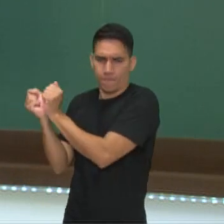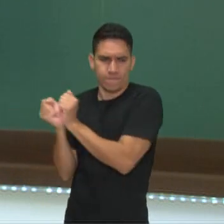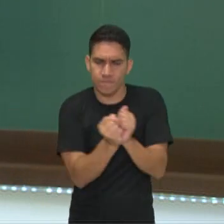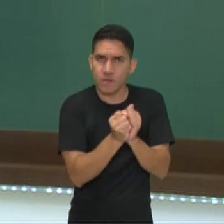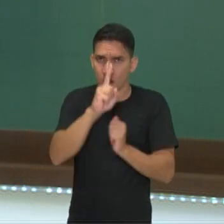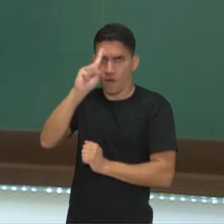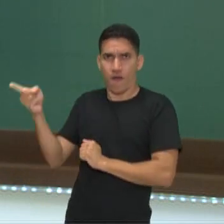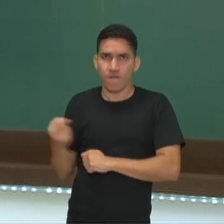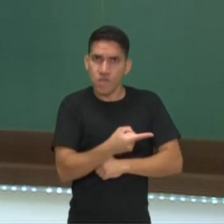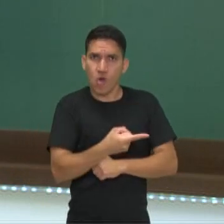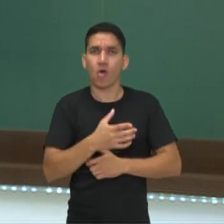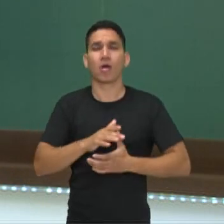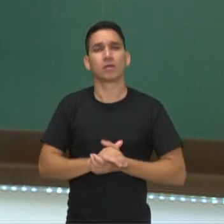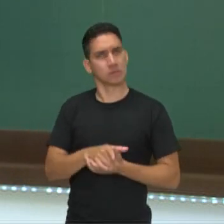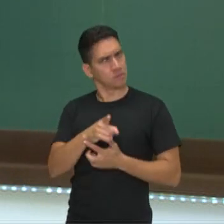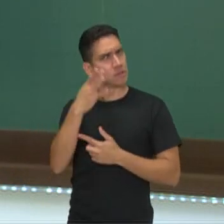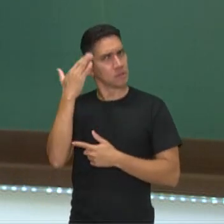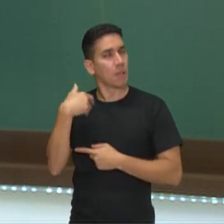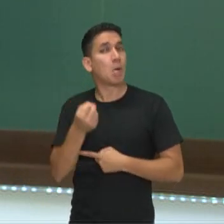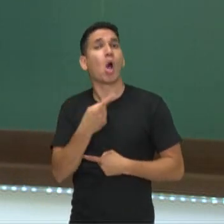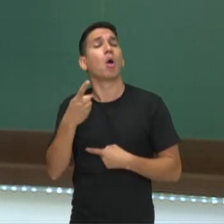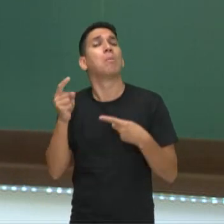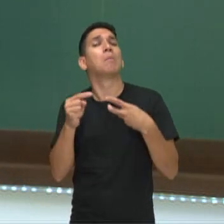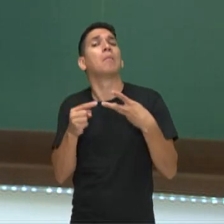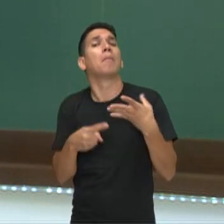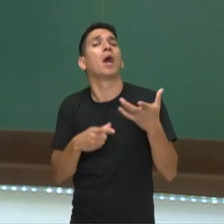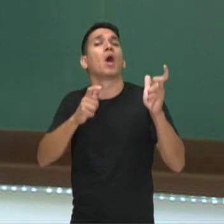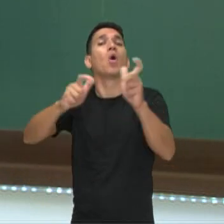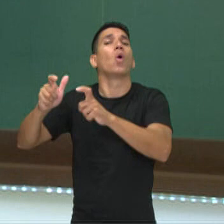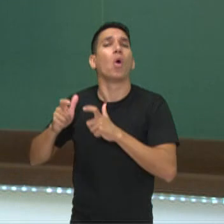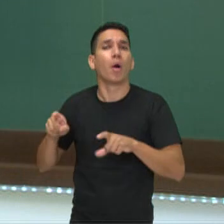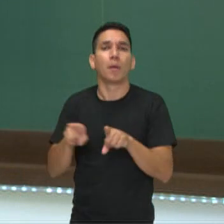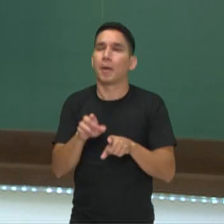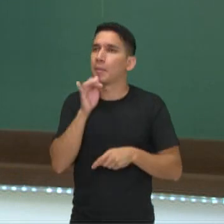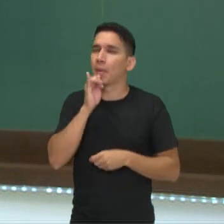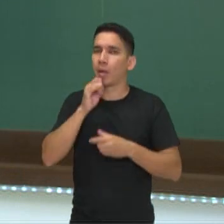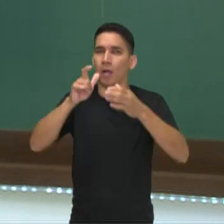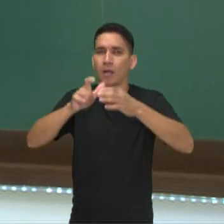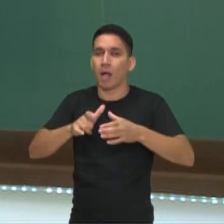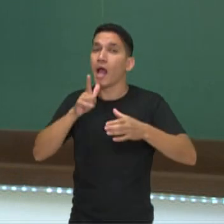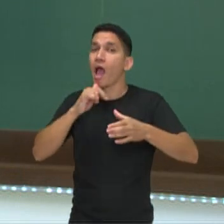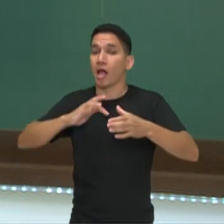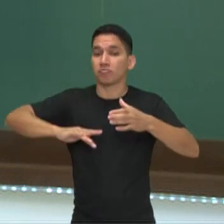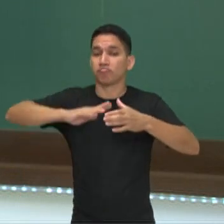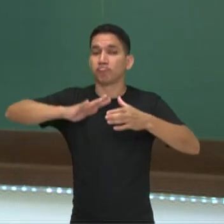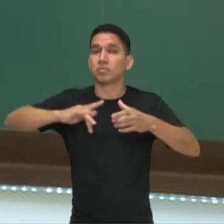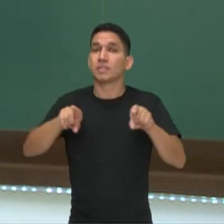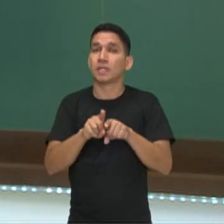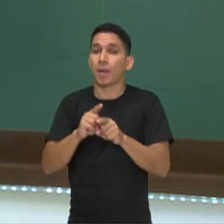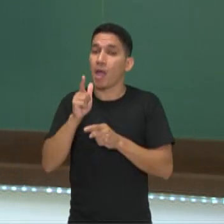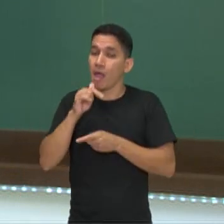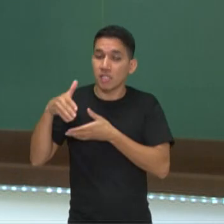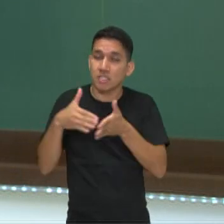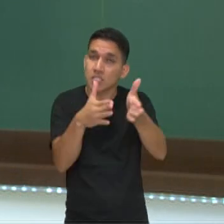dos africanos? Sabe alguns dados físicos como os lagos, os rios de destaque? Vamos ver